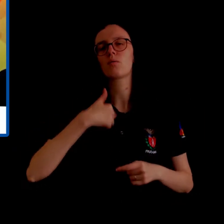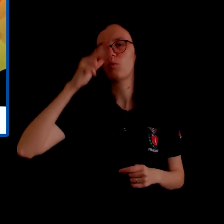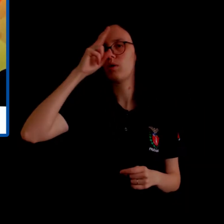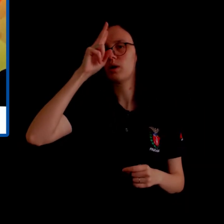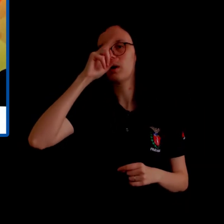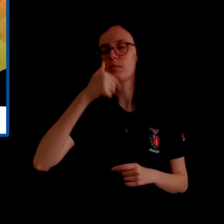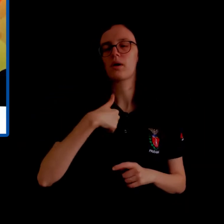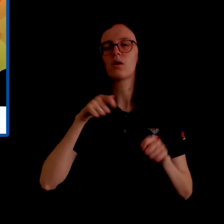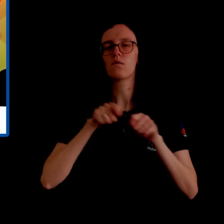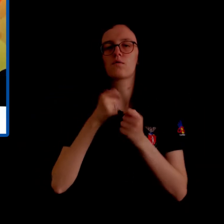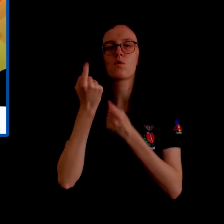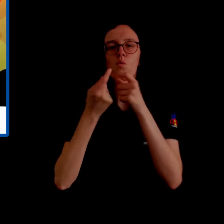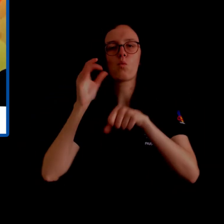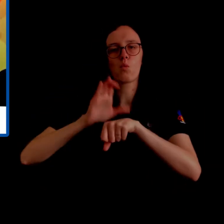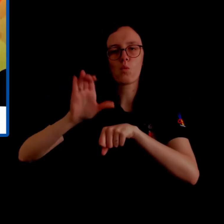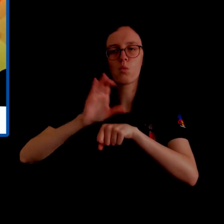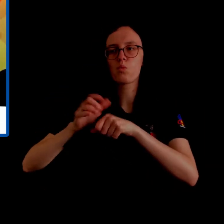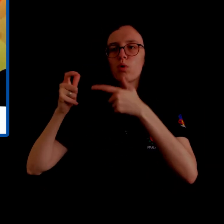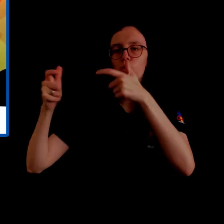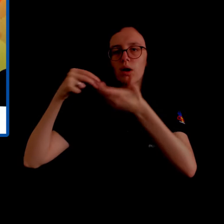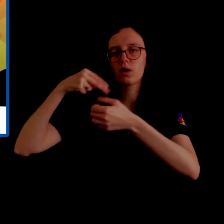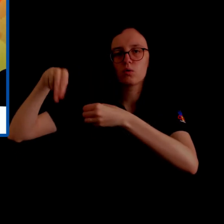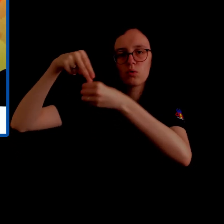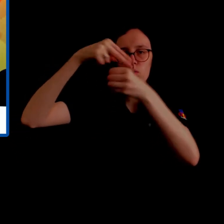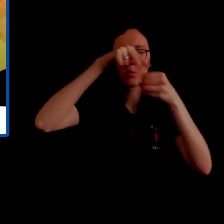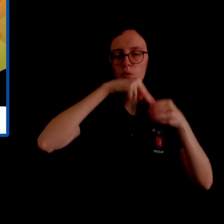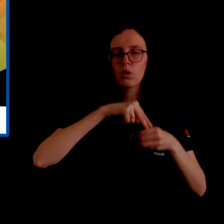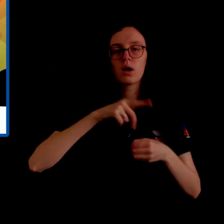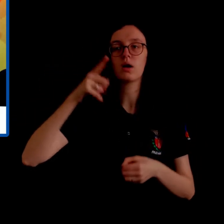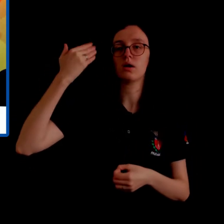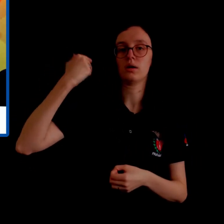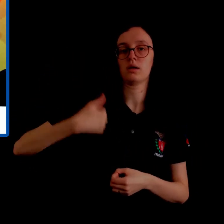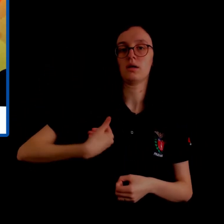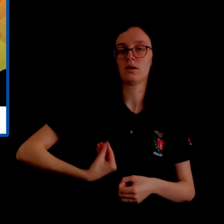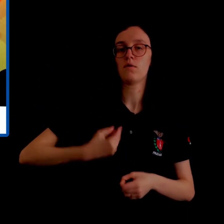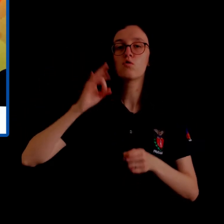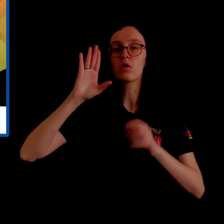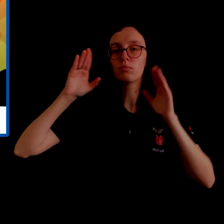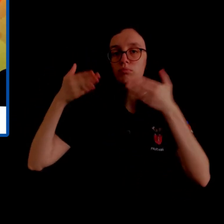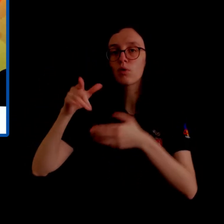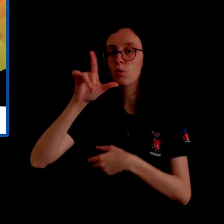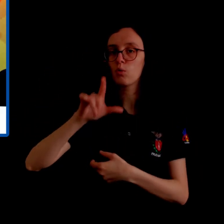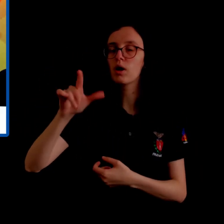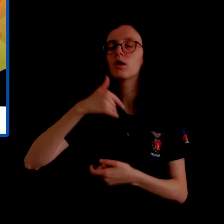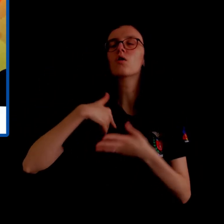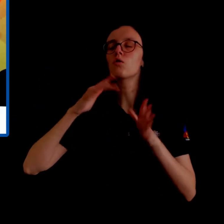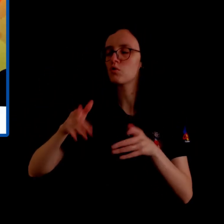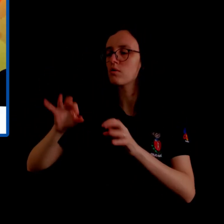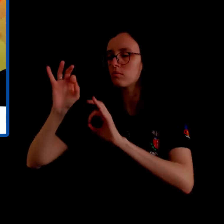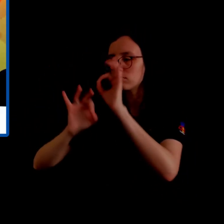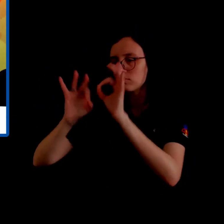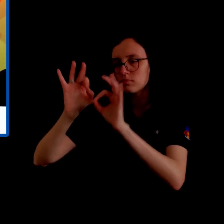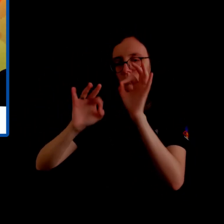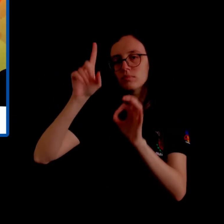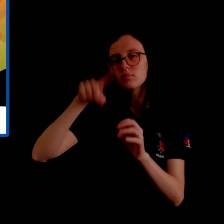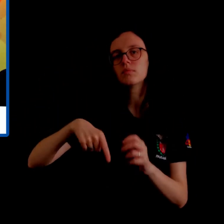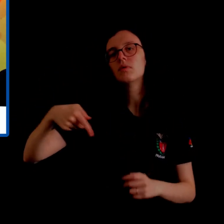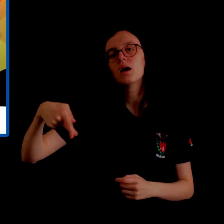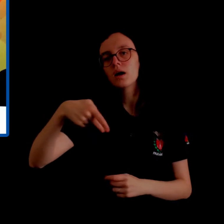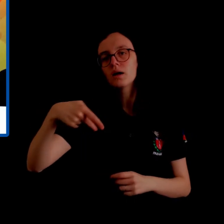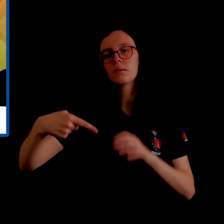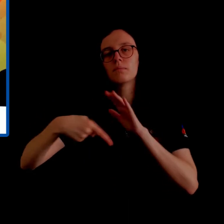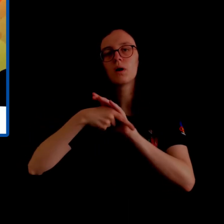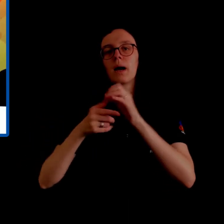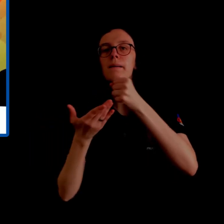fiz algumas formações em alguns núcleos, e mesmo quando eu atuava só em Londrina, também fiz algumas formações com os professores da